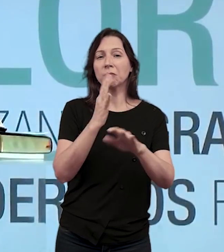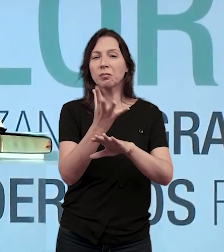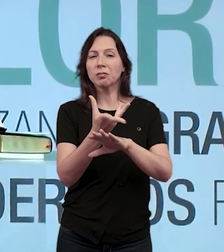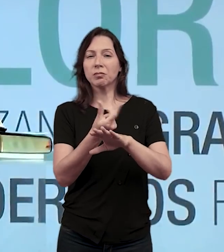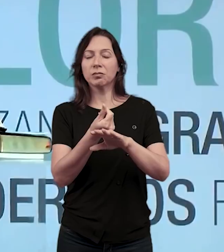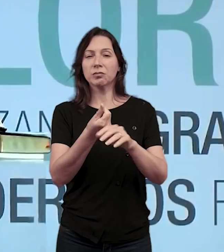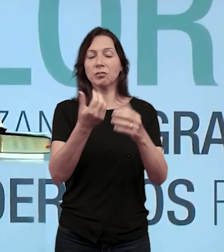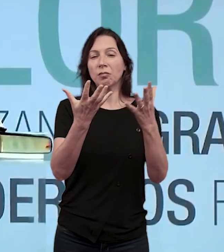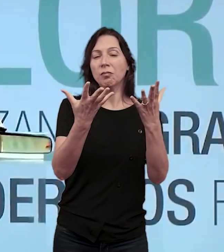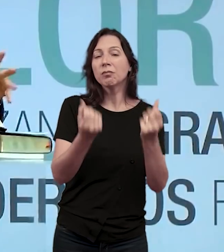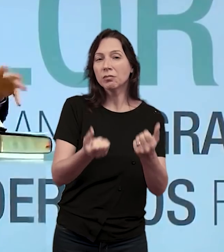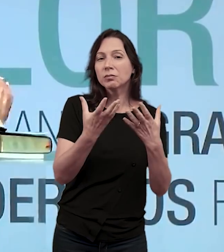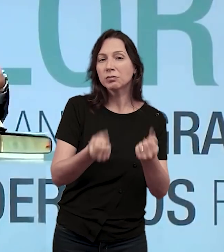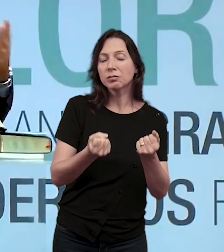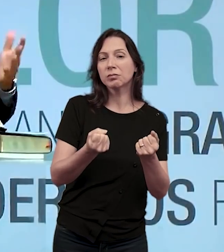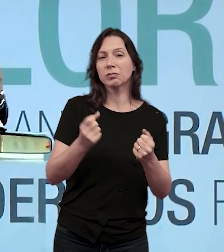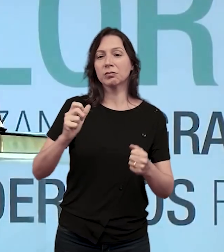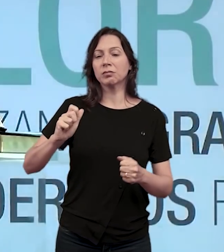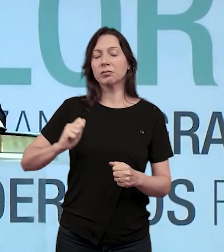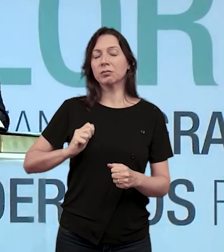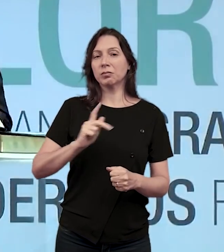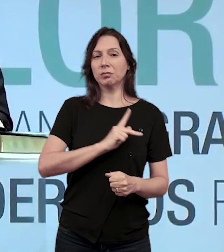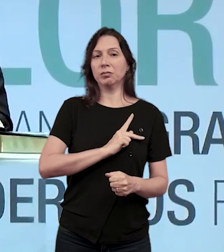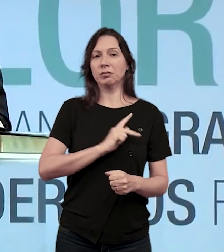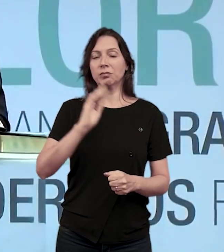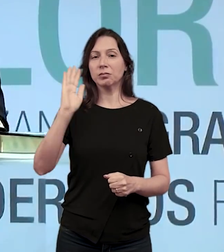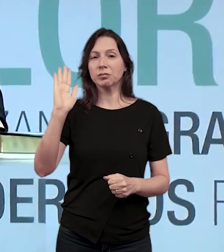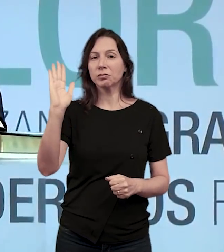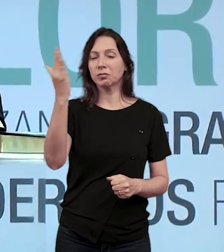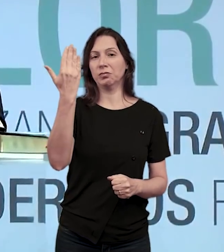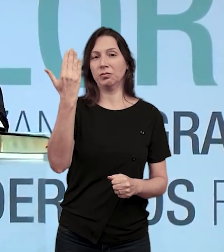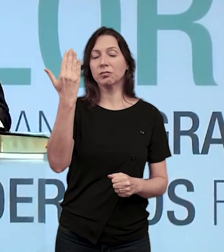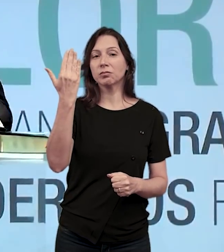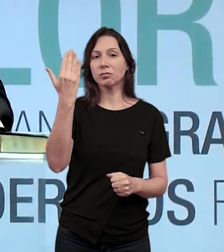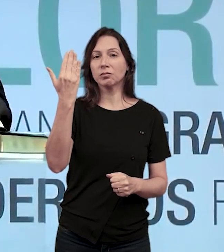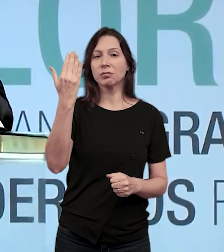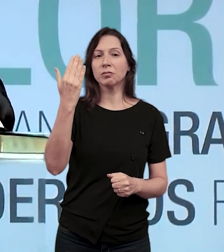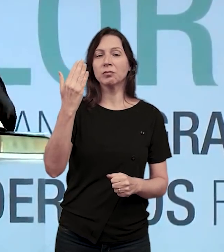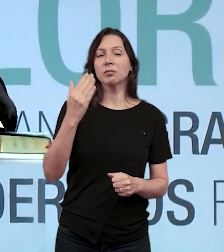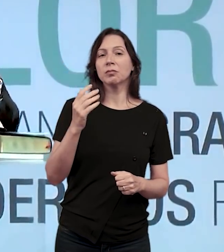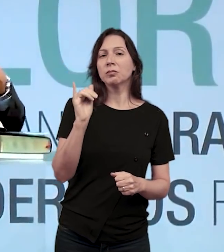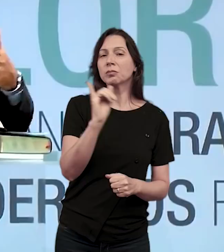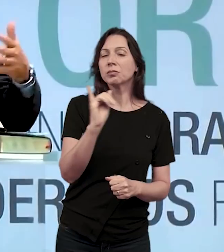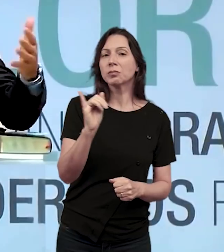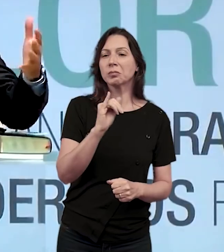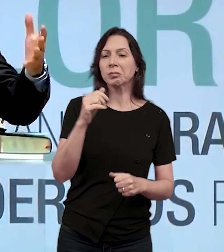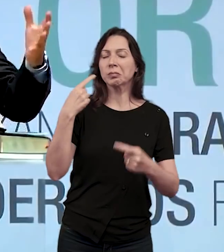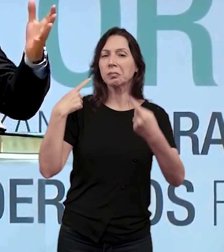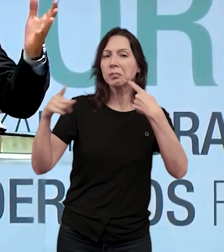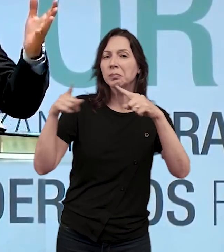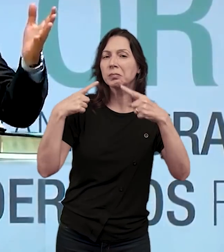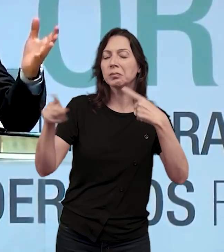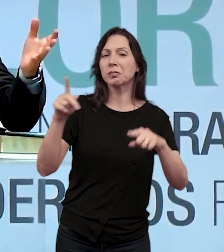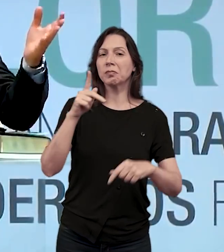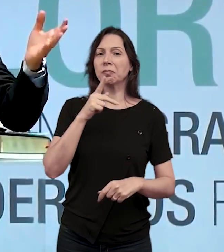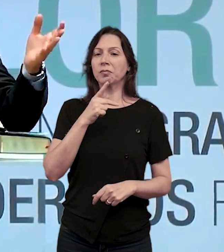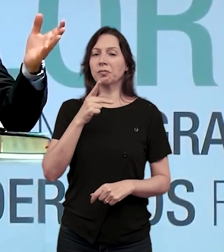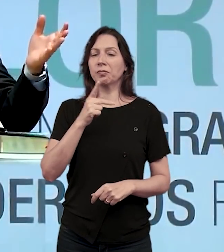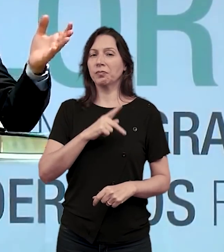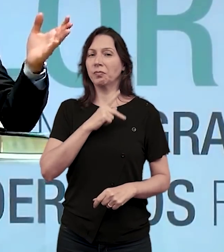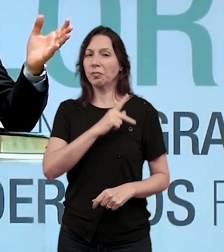Paulo, dizendo que Paulo não era um verdadeiro apóstolo, que Paulo não tinha as experiências